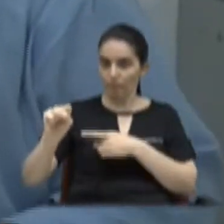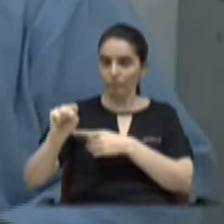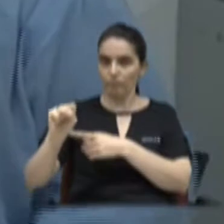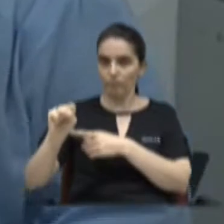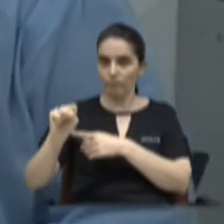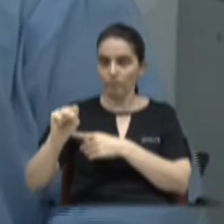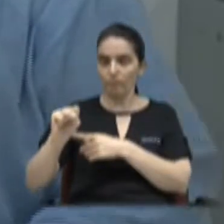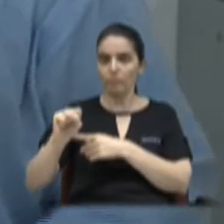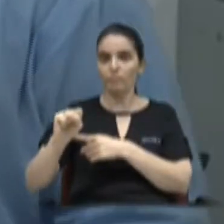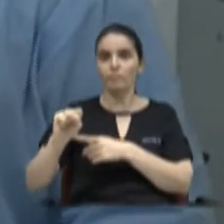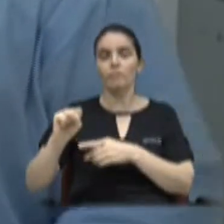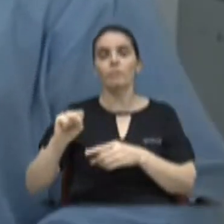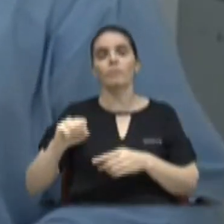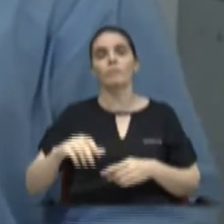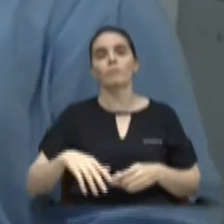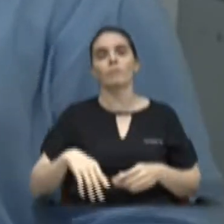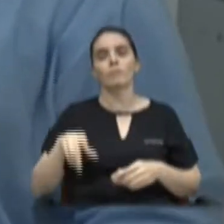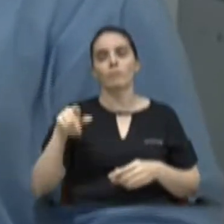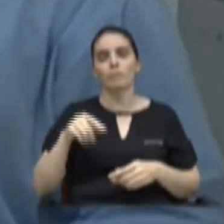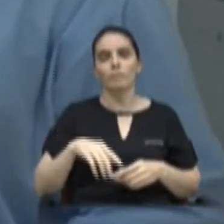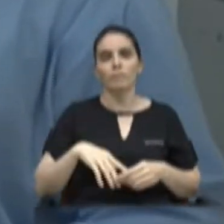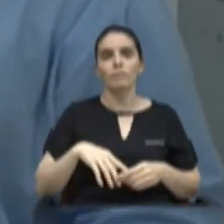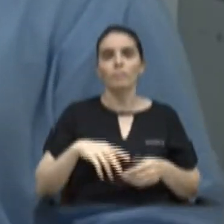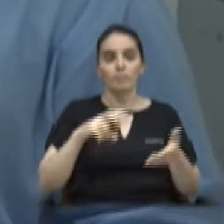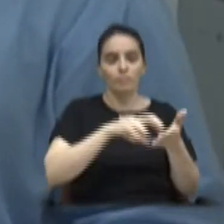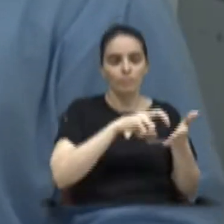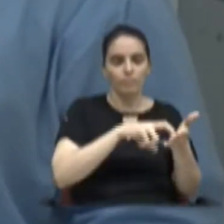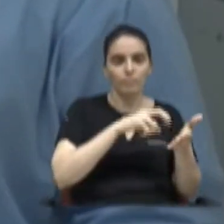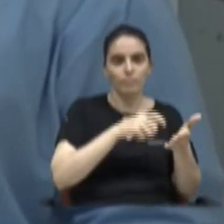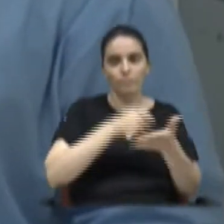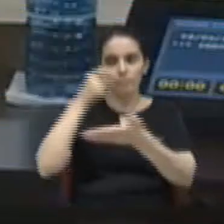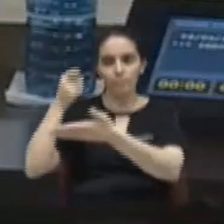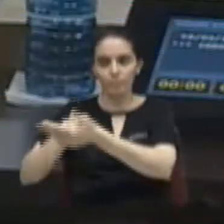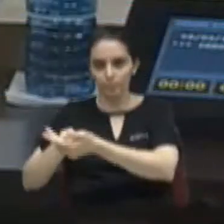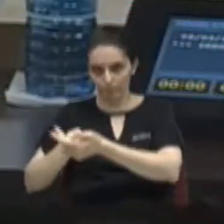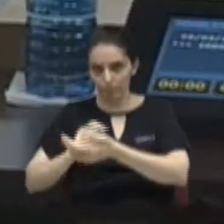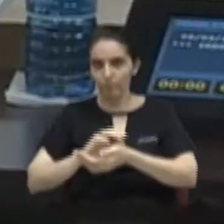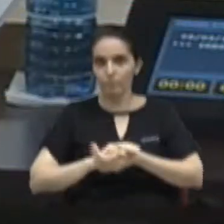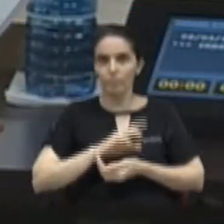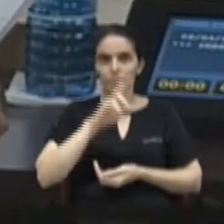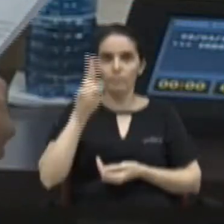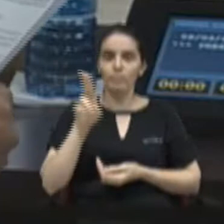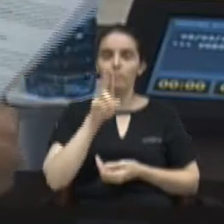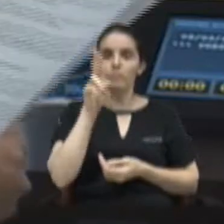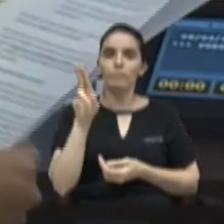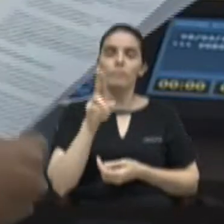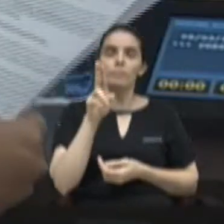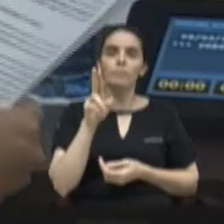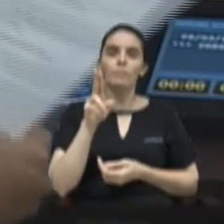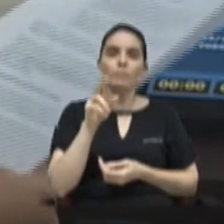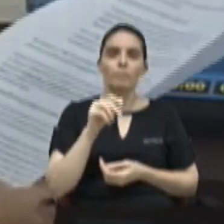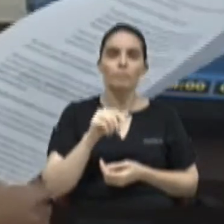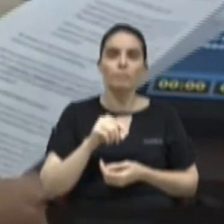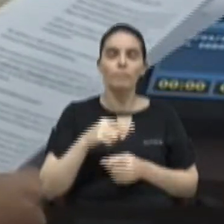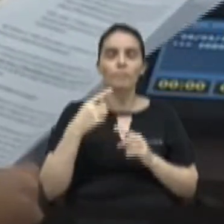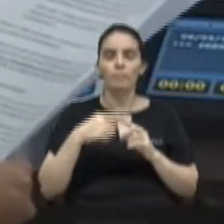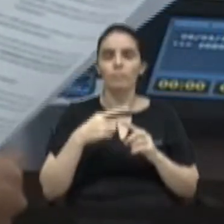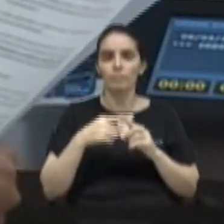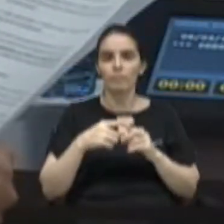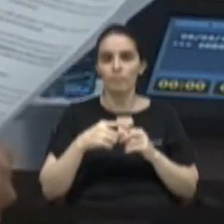Rios Piracicaba e Jundiaí, Ares PCJ, utilizando para cobrir